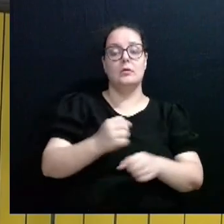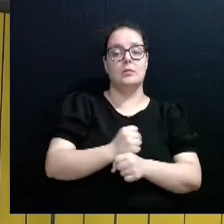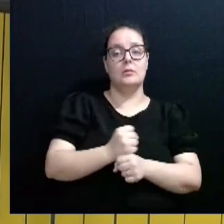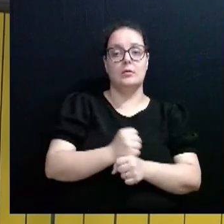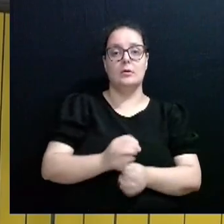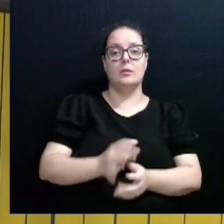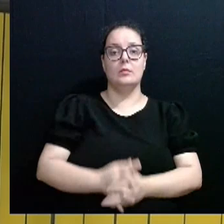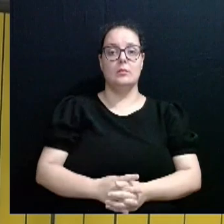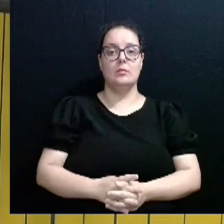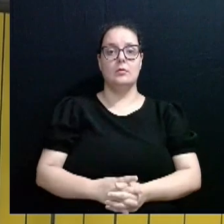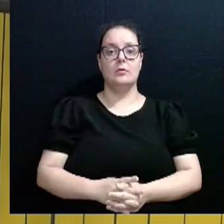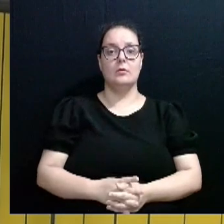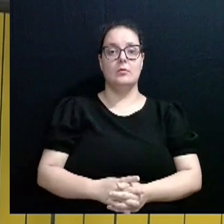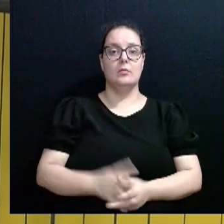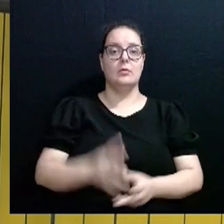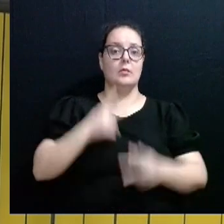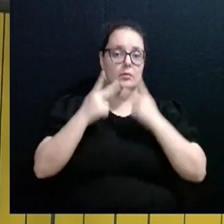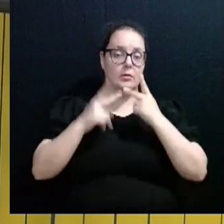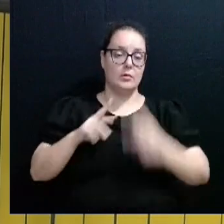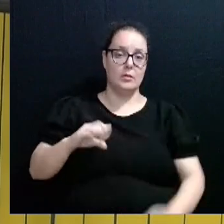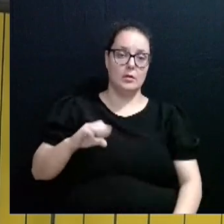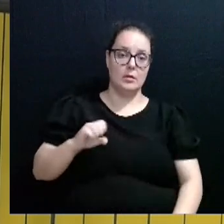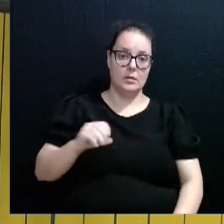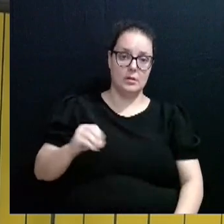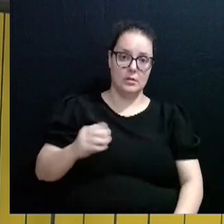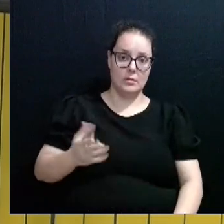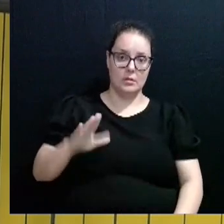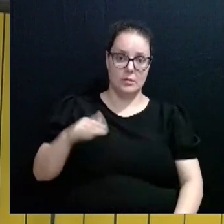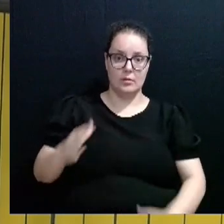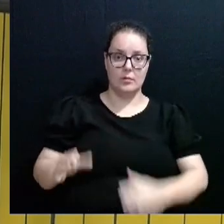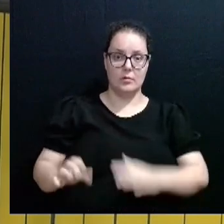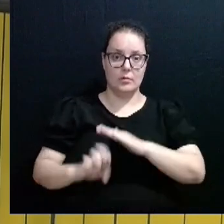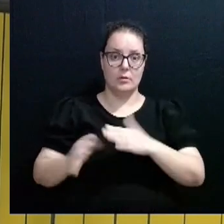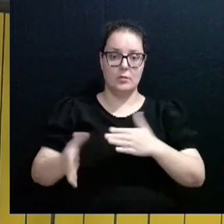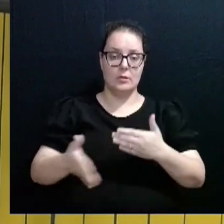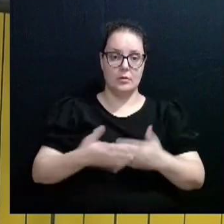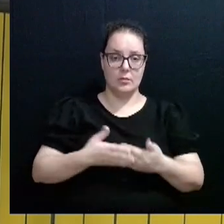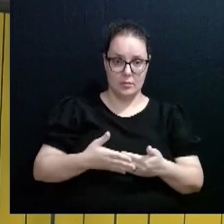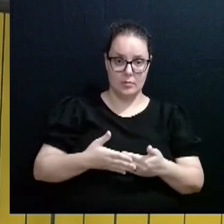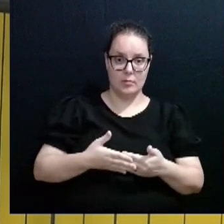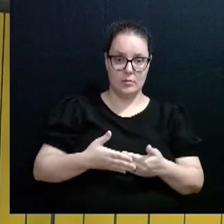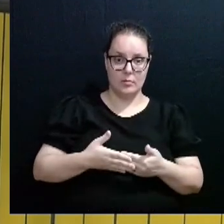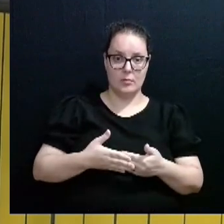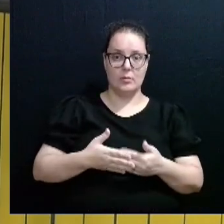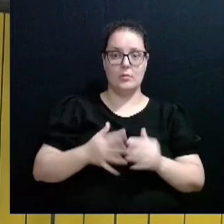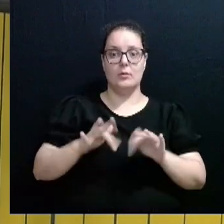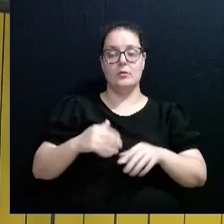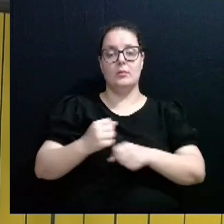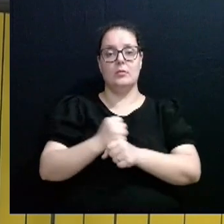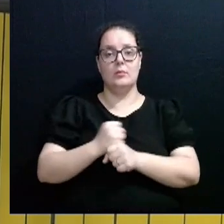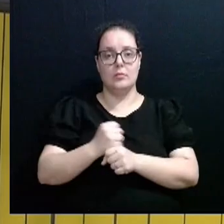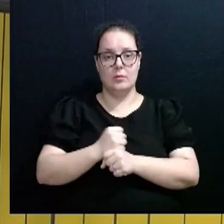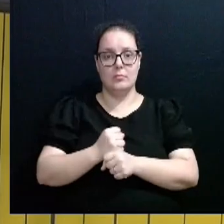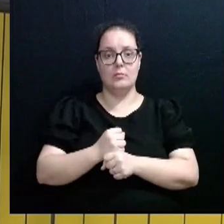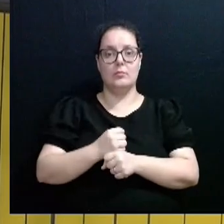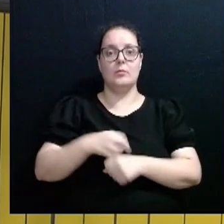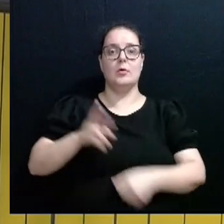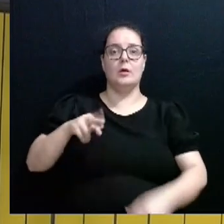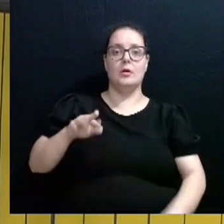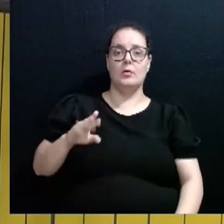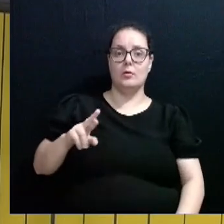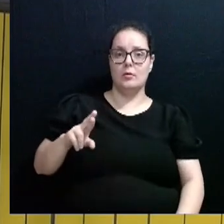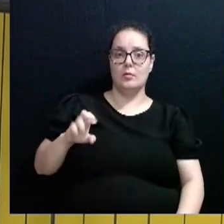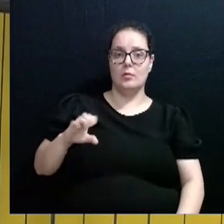Ainda falando do recesso, quando a empresa ela fecha, né, durante o final do ano, por conta do recesso, e aí